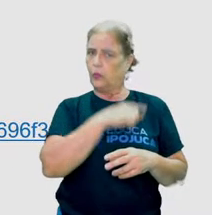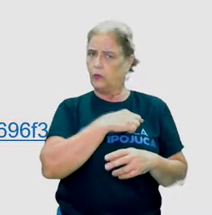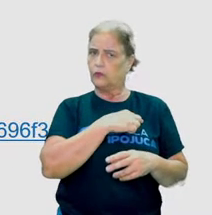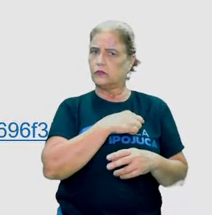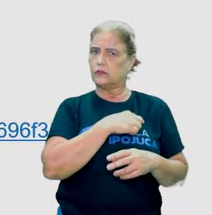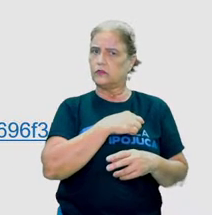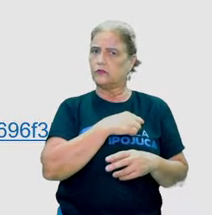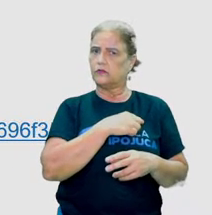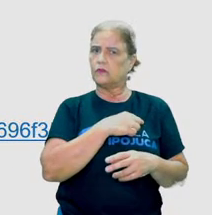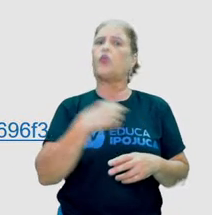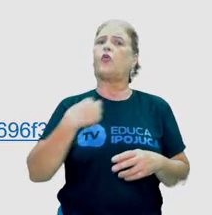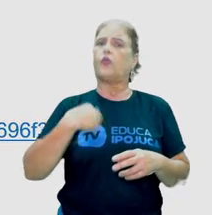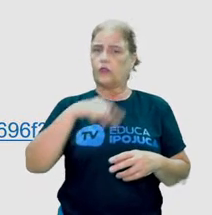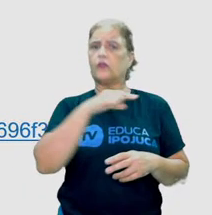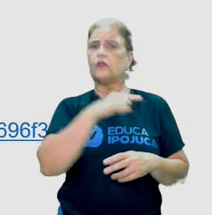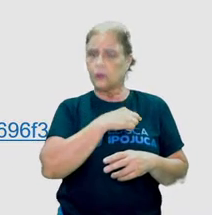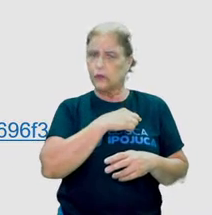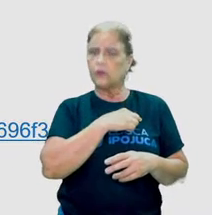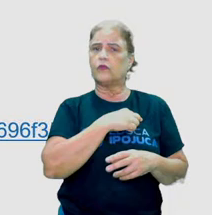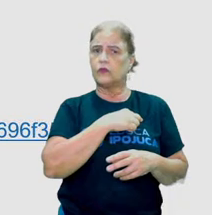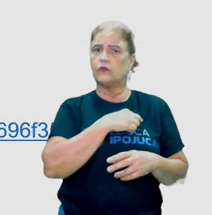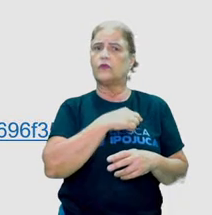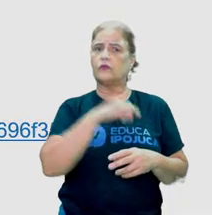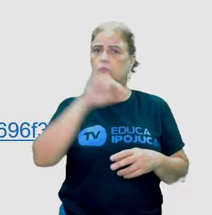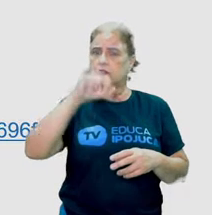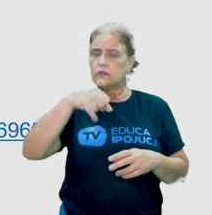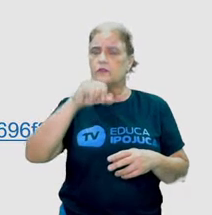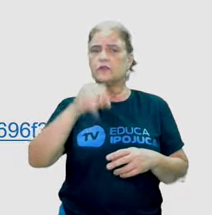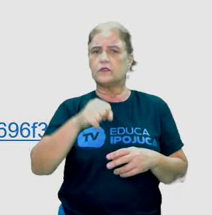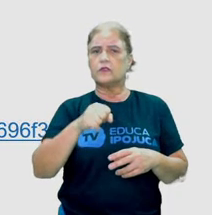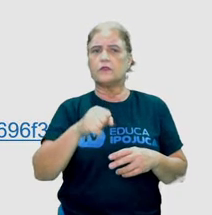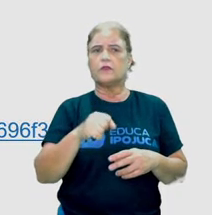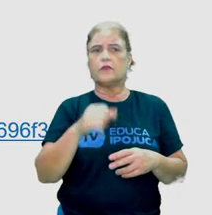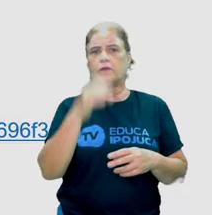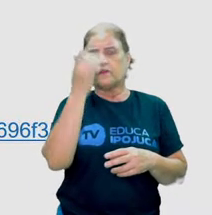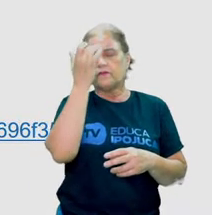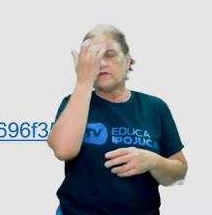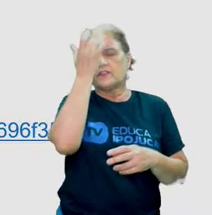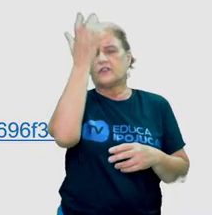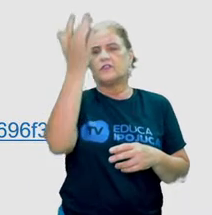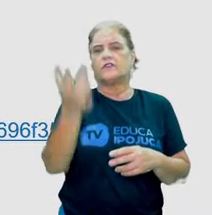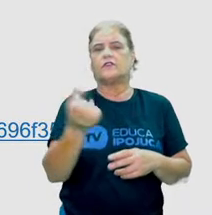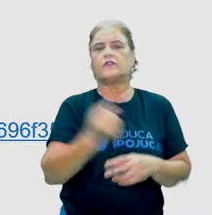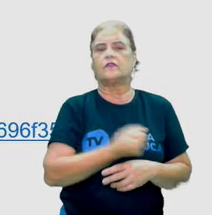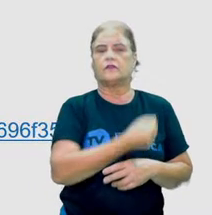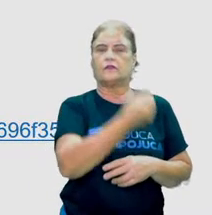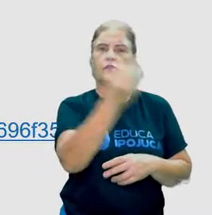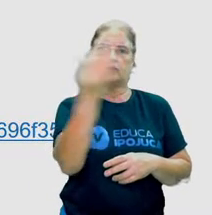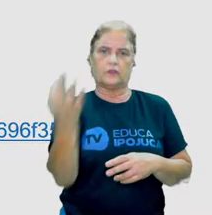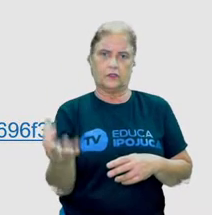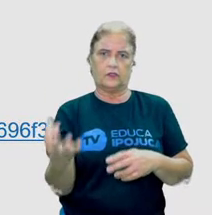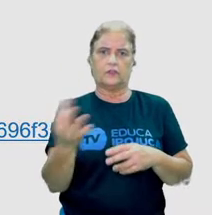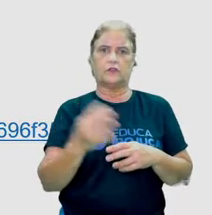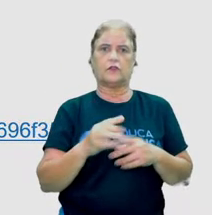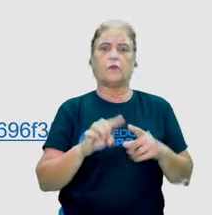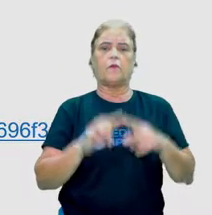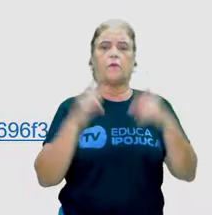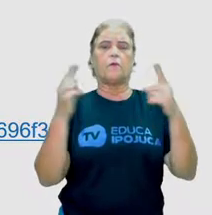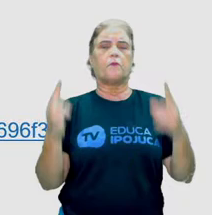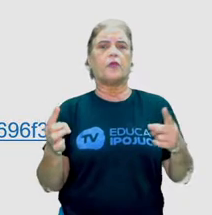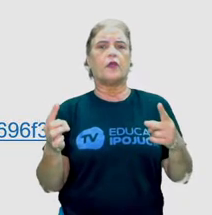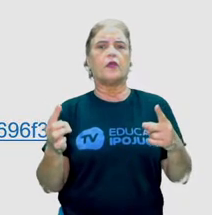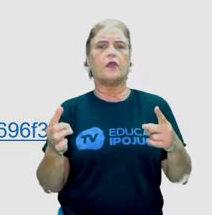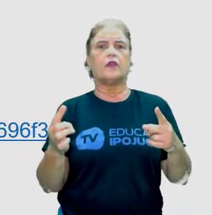mesmo, nós em corda, para poder facilitar a sua contagem. Mas mesmo